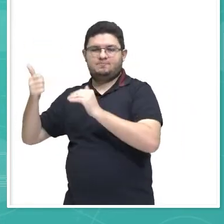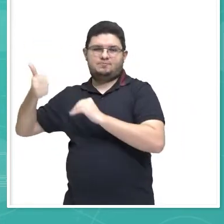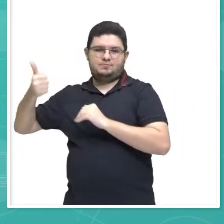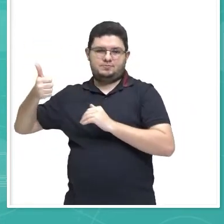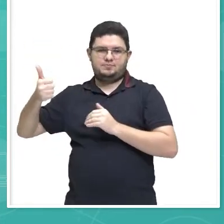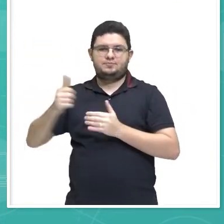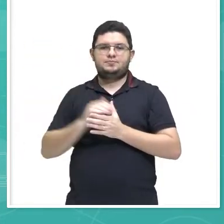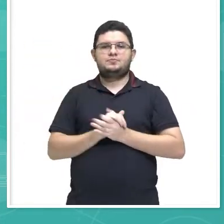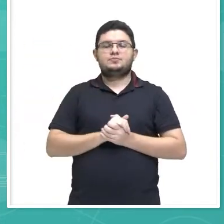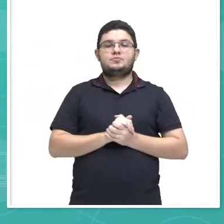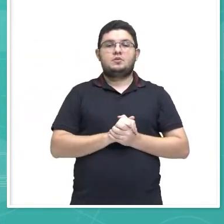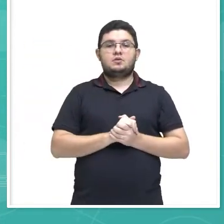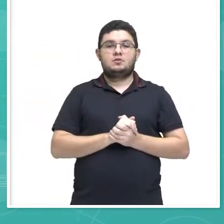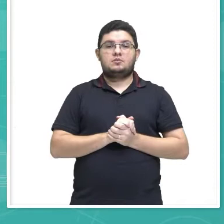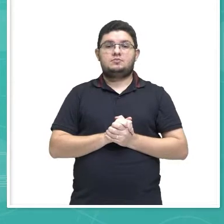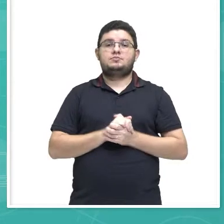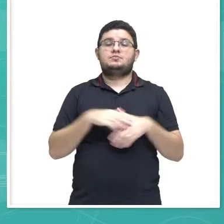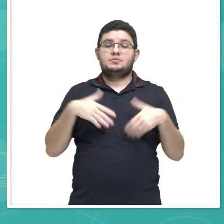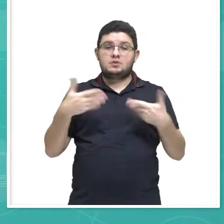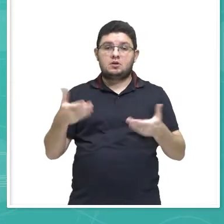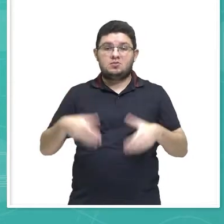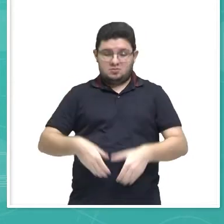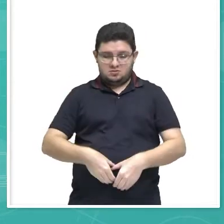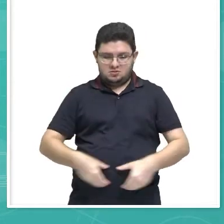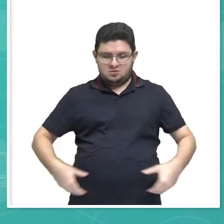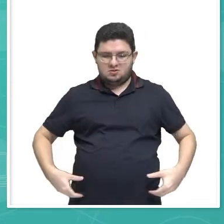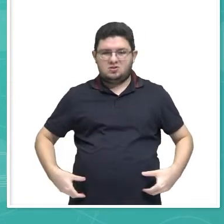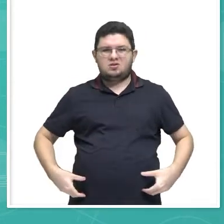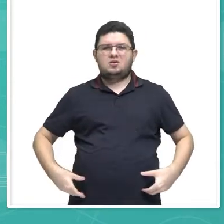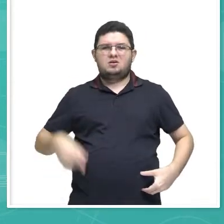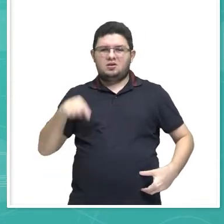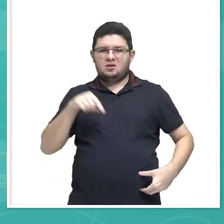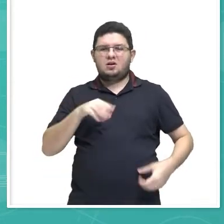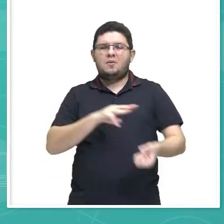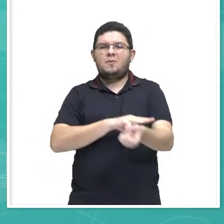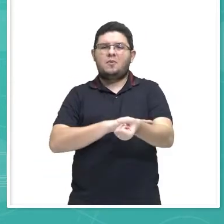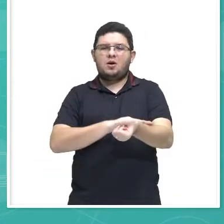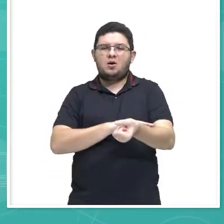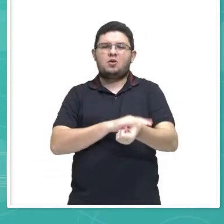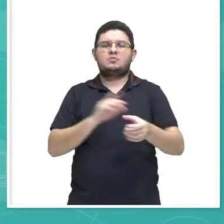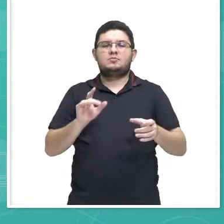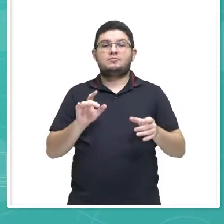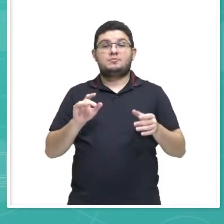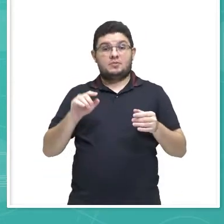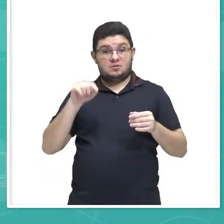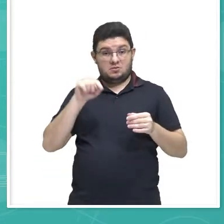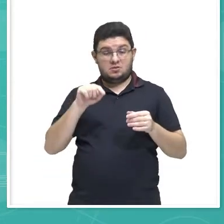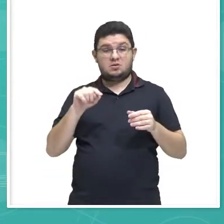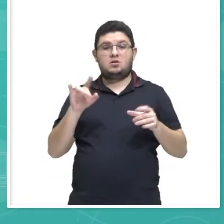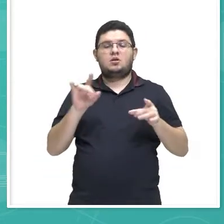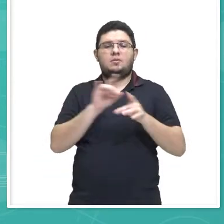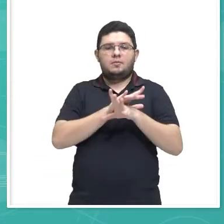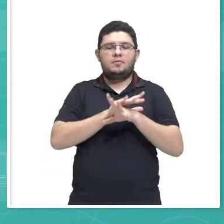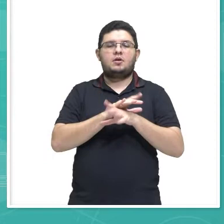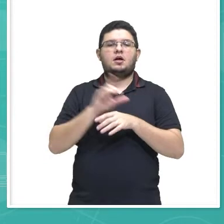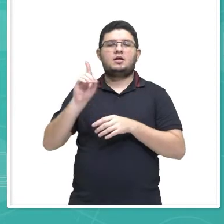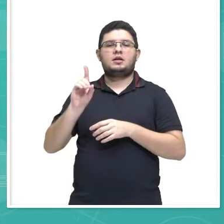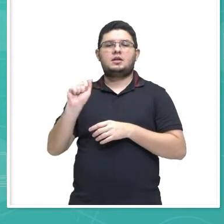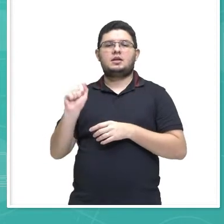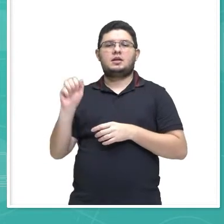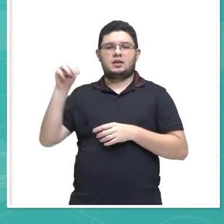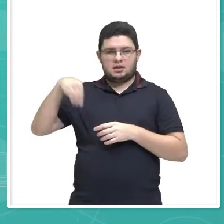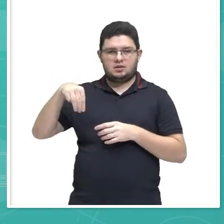judoca finalmente estará preparado para a sua primeira graduação de Dan, que já são as graduações